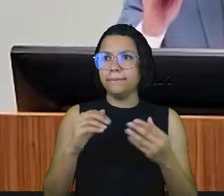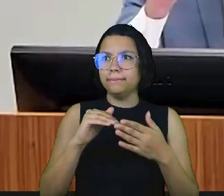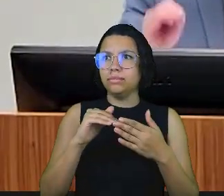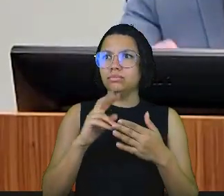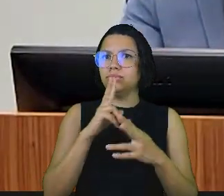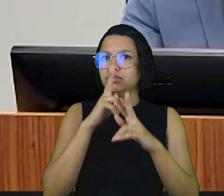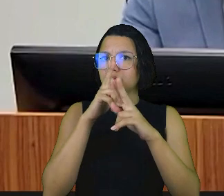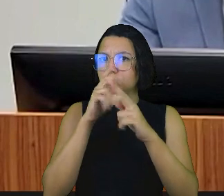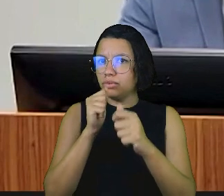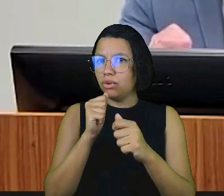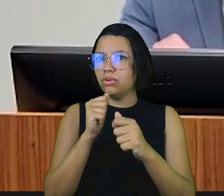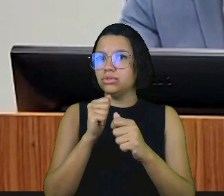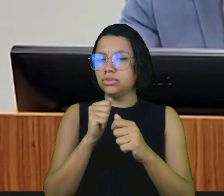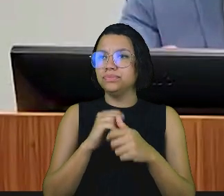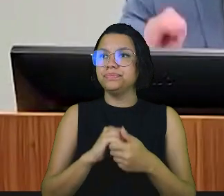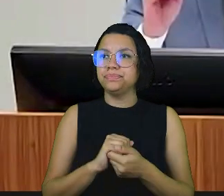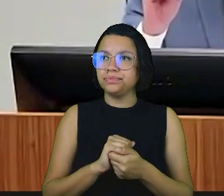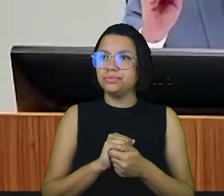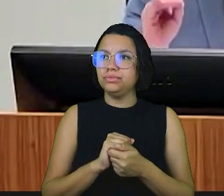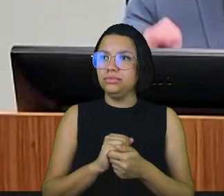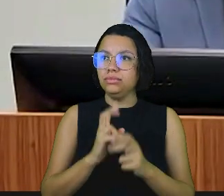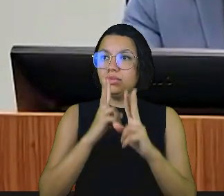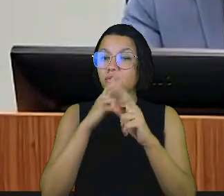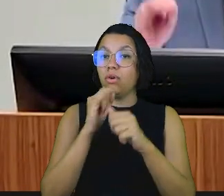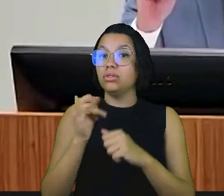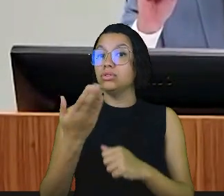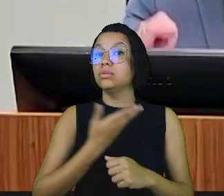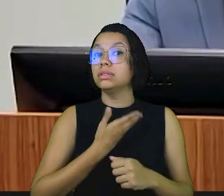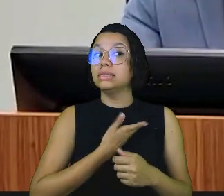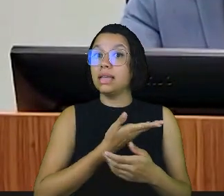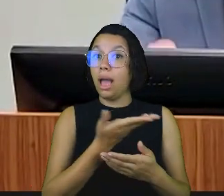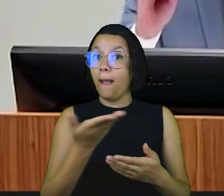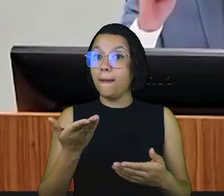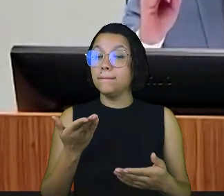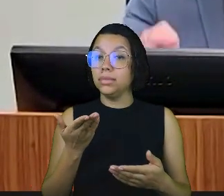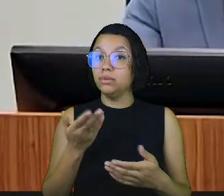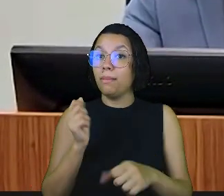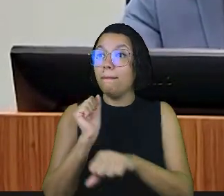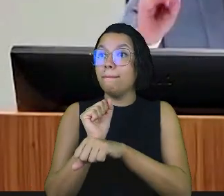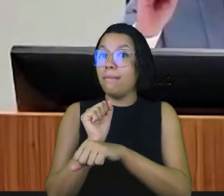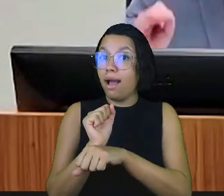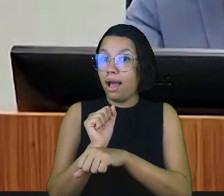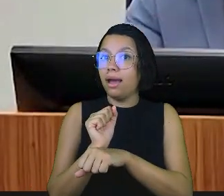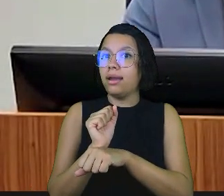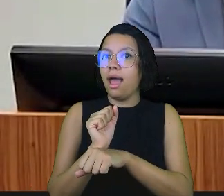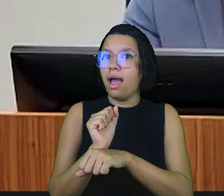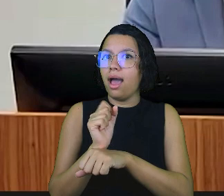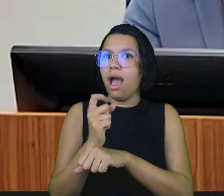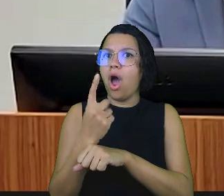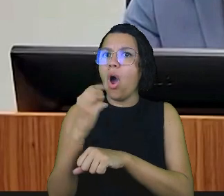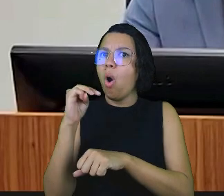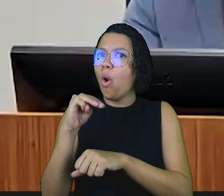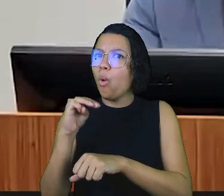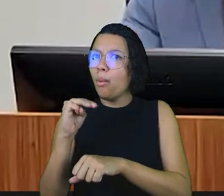amigos pararem um minutinho para lerem o projeto de arbitragem